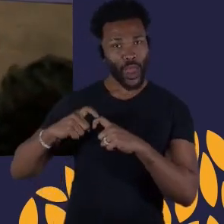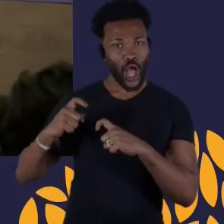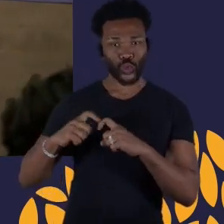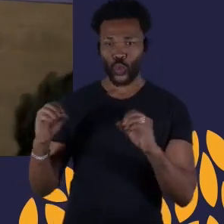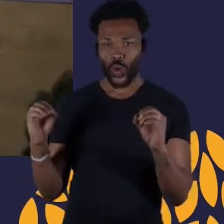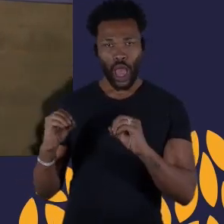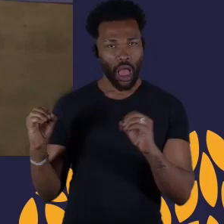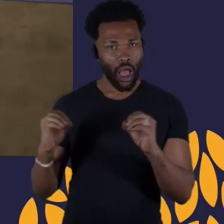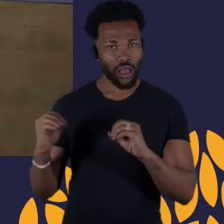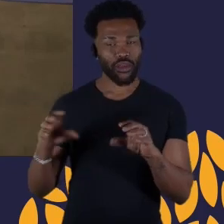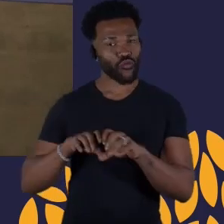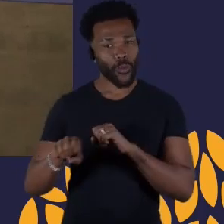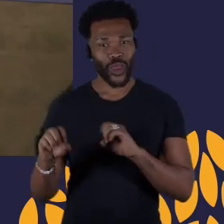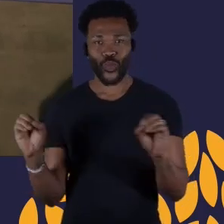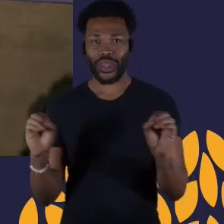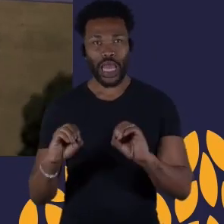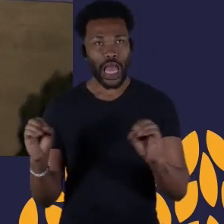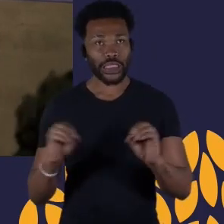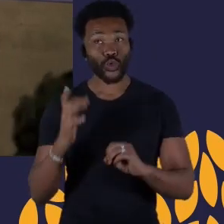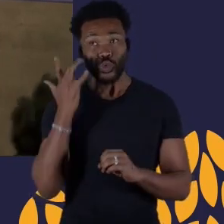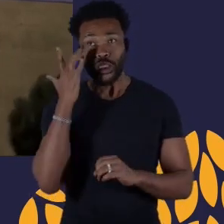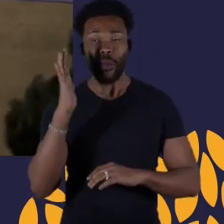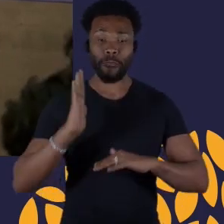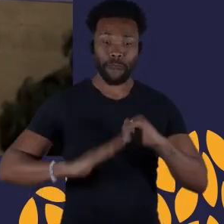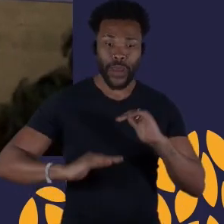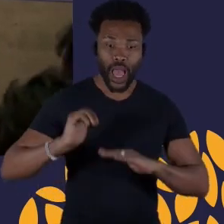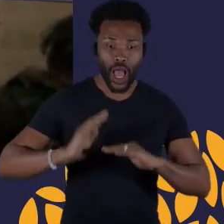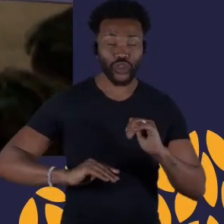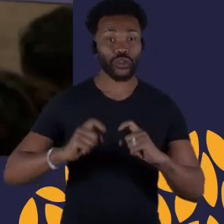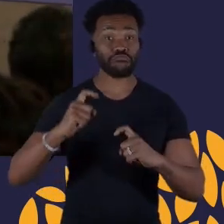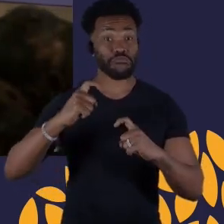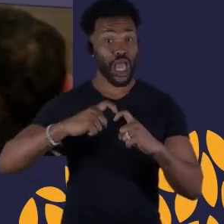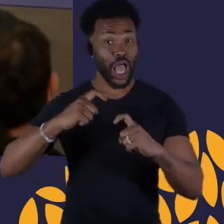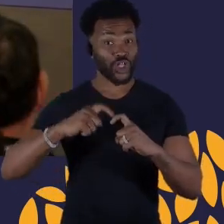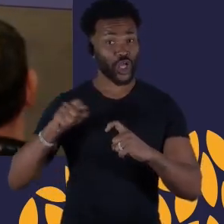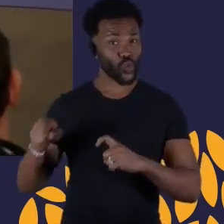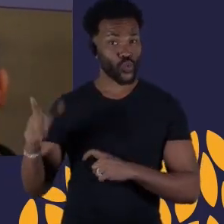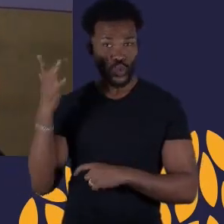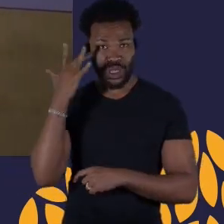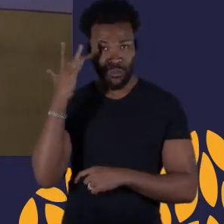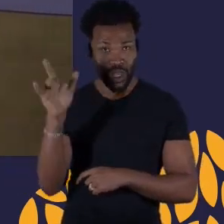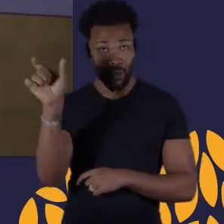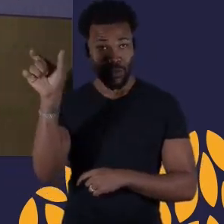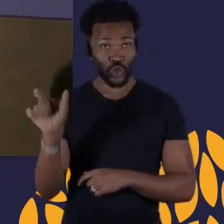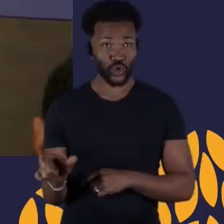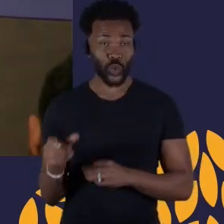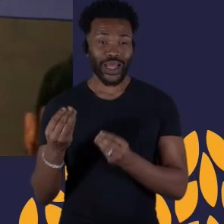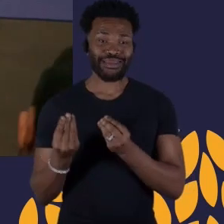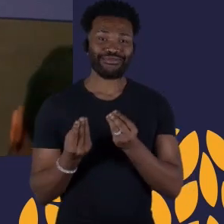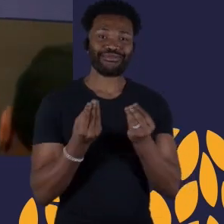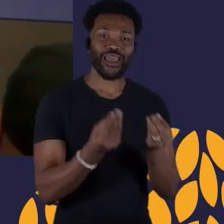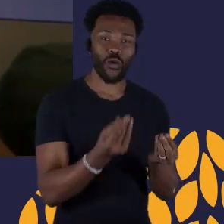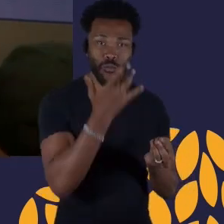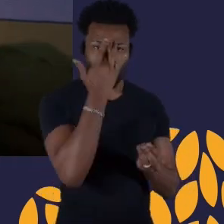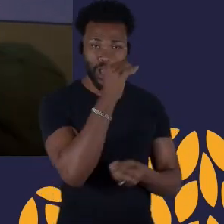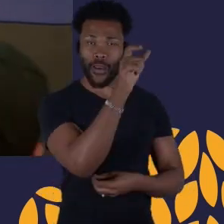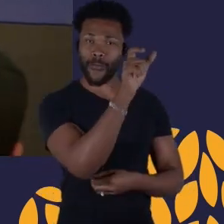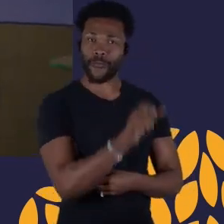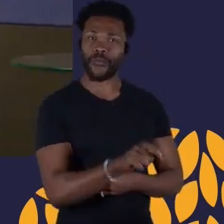educado, não sabia as interações medicamentosas, deu para uma pessoa que